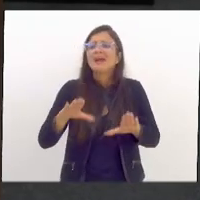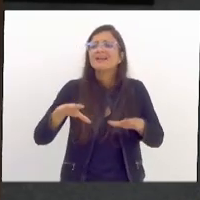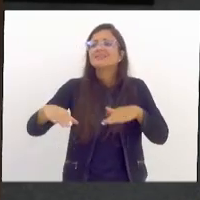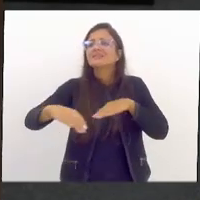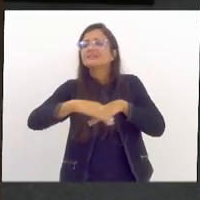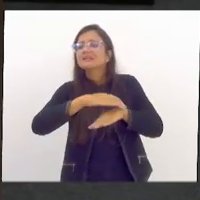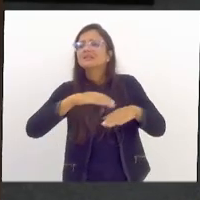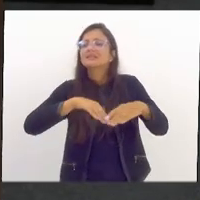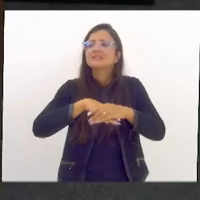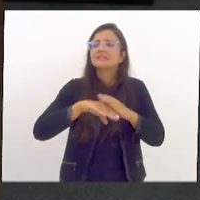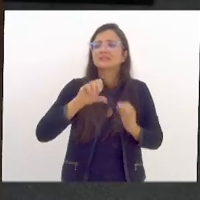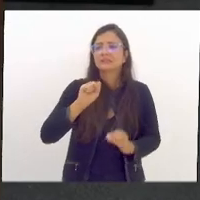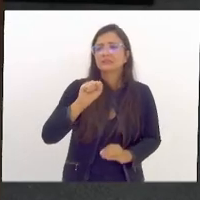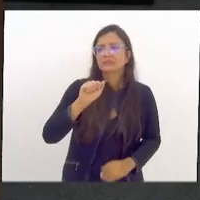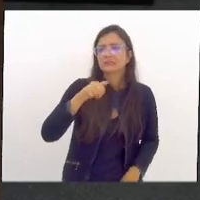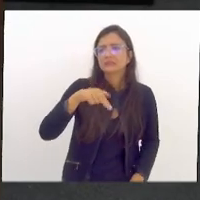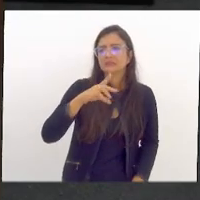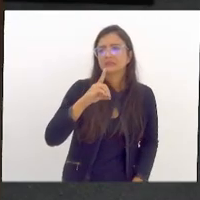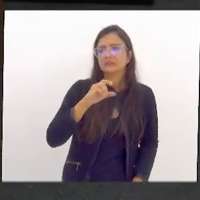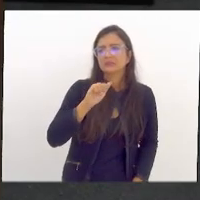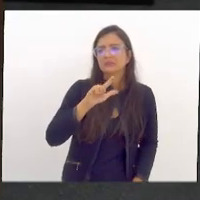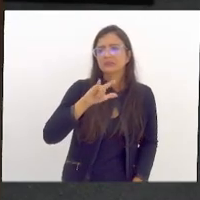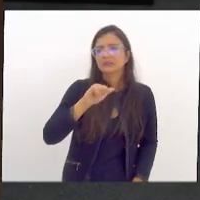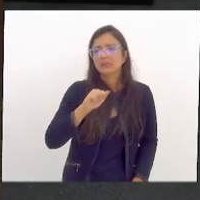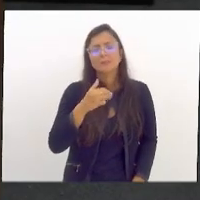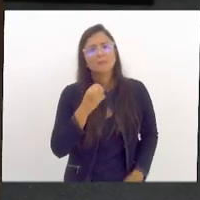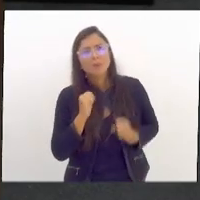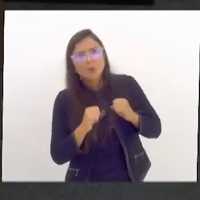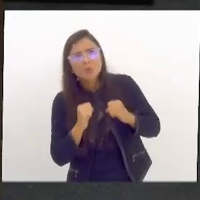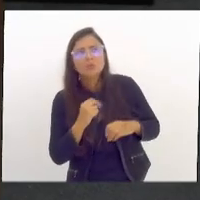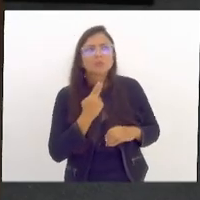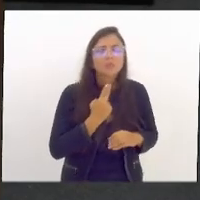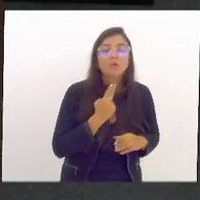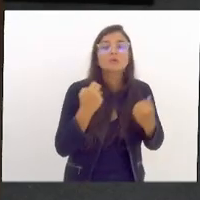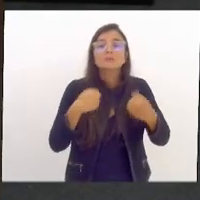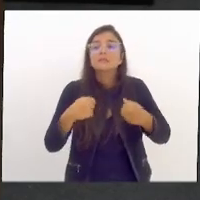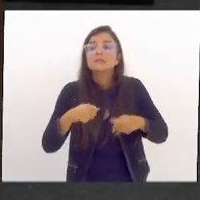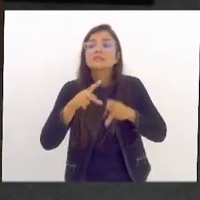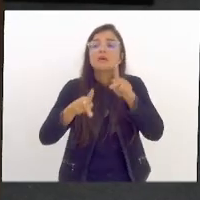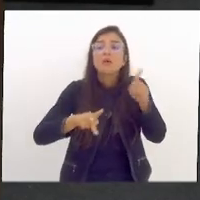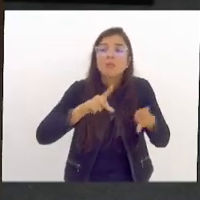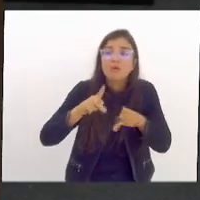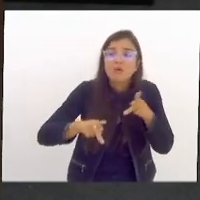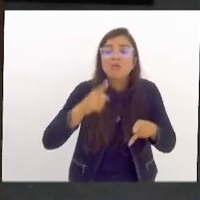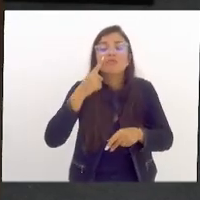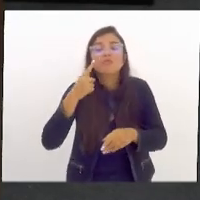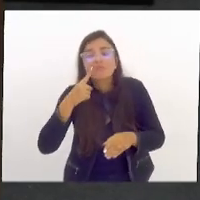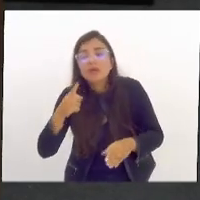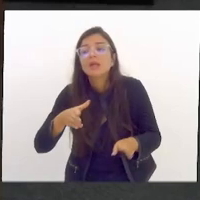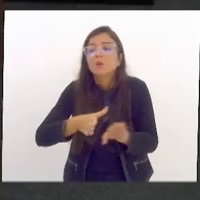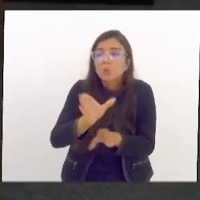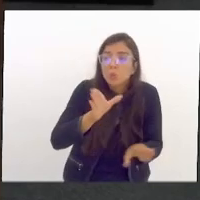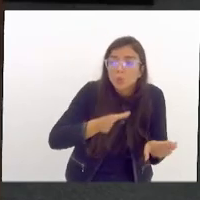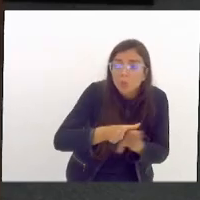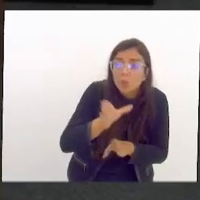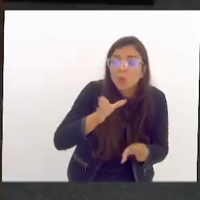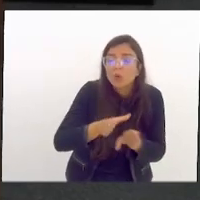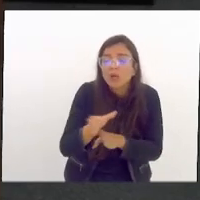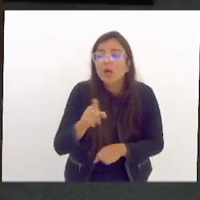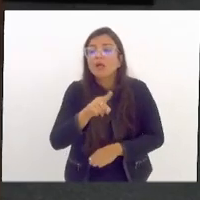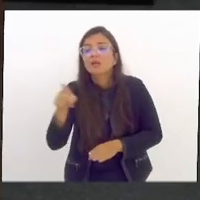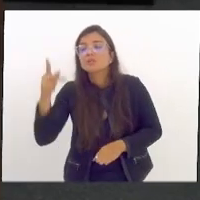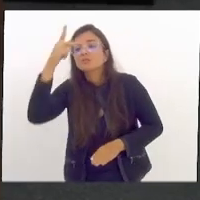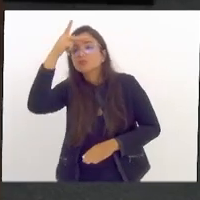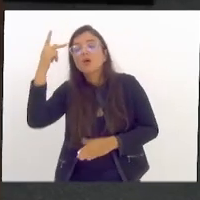a população deveria, primeiro, ter aquela questão de orientação, que todo tipo